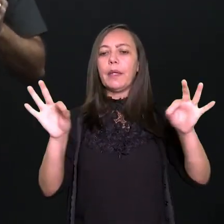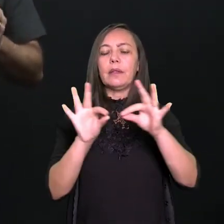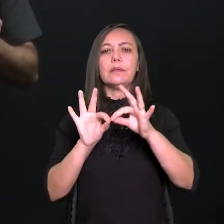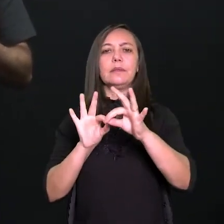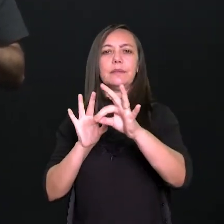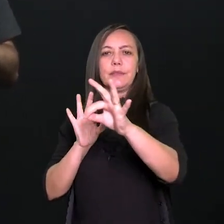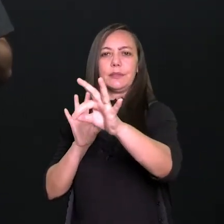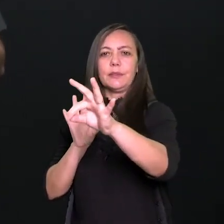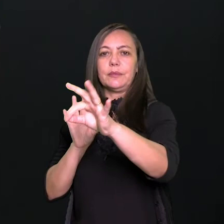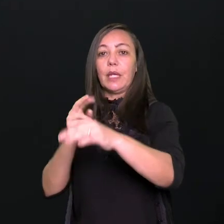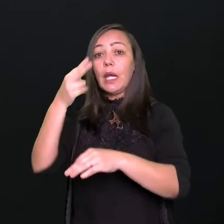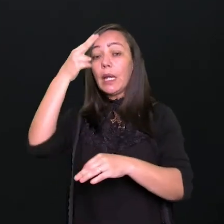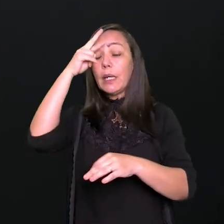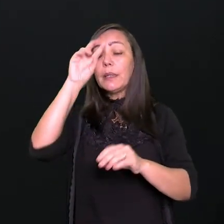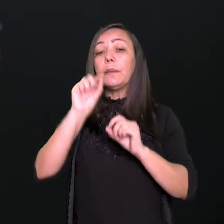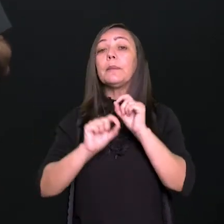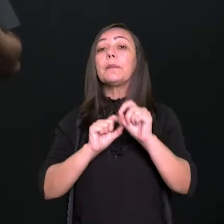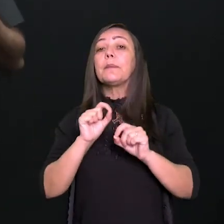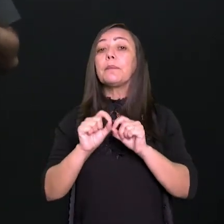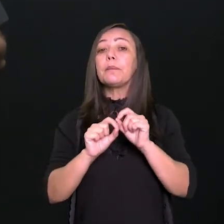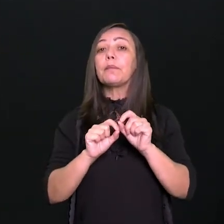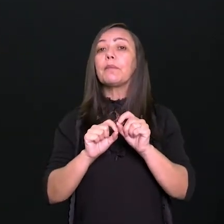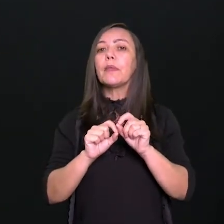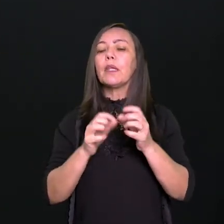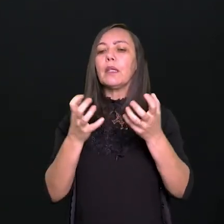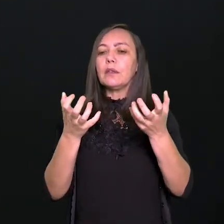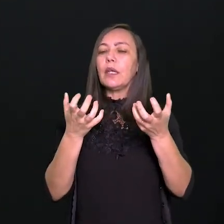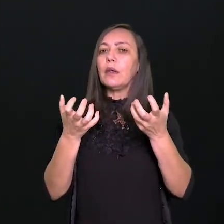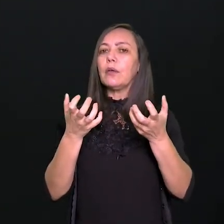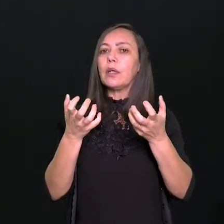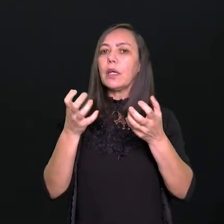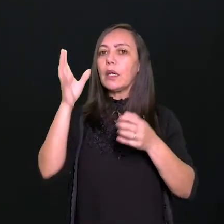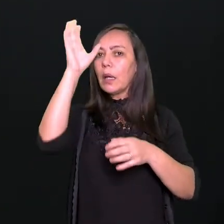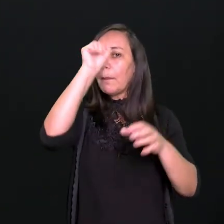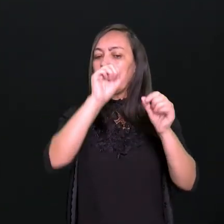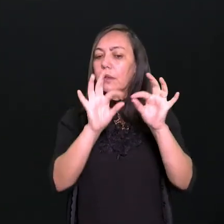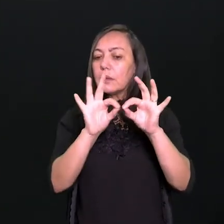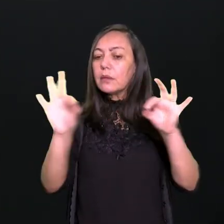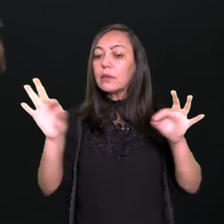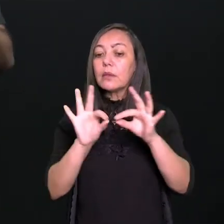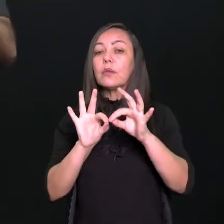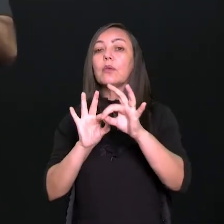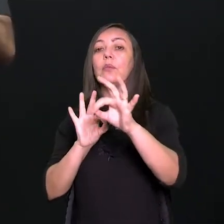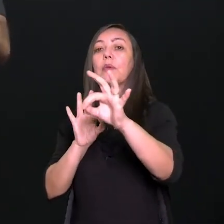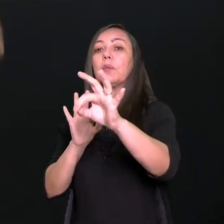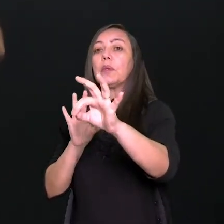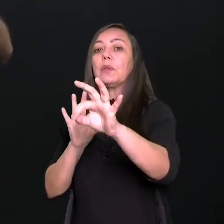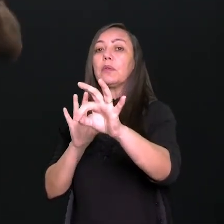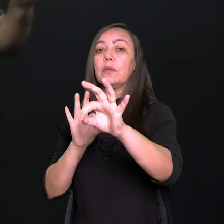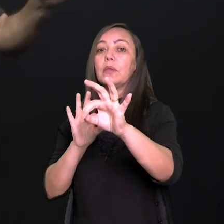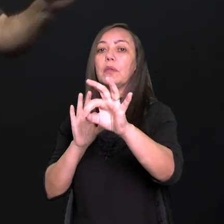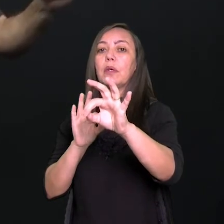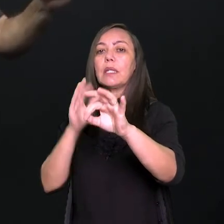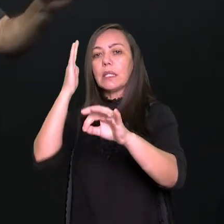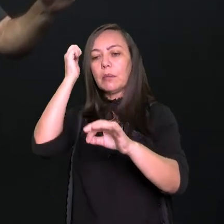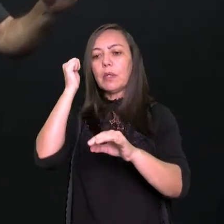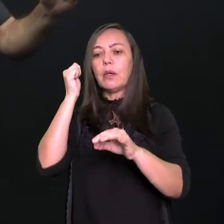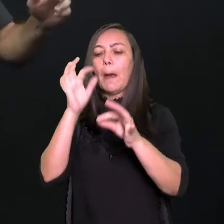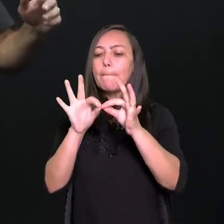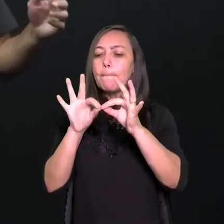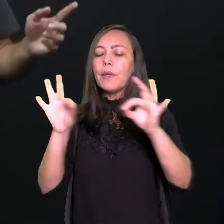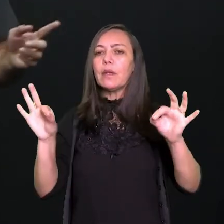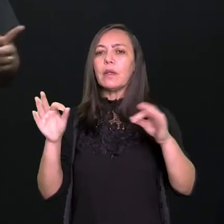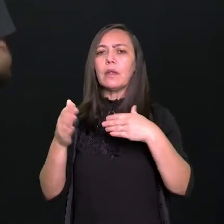de comprimento. Lembrando que, se eu quero trabalhar com comprimento, tá? Em relação à